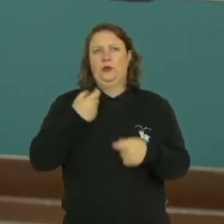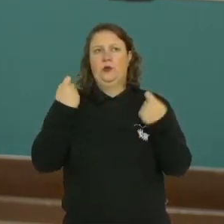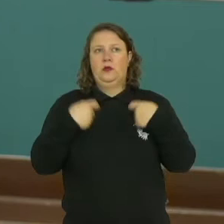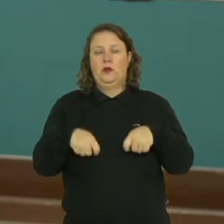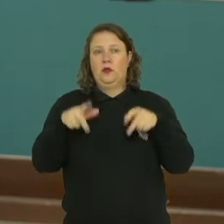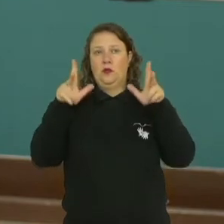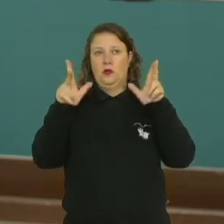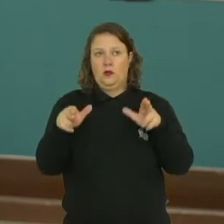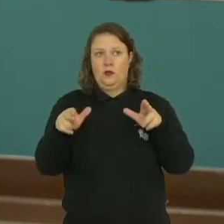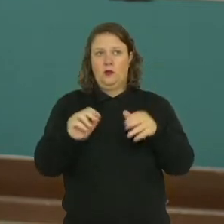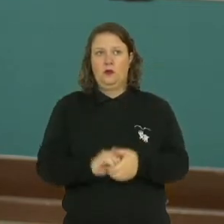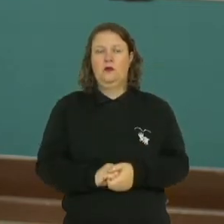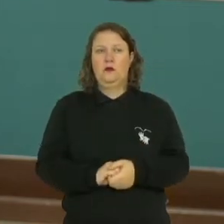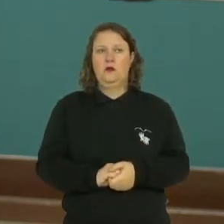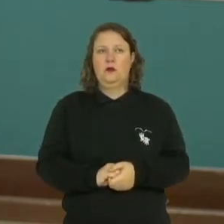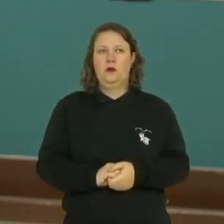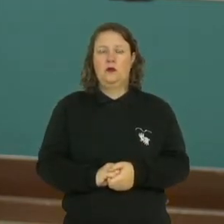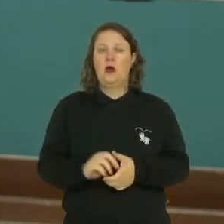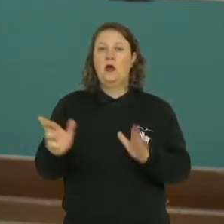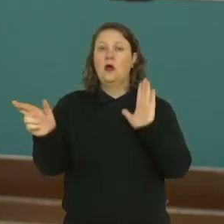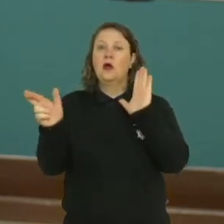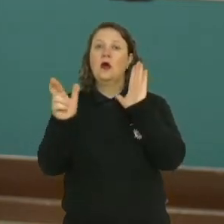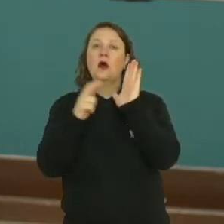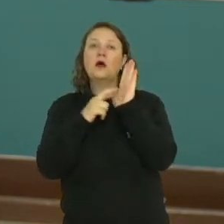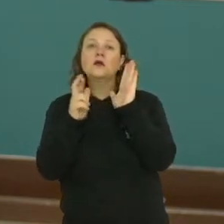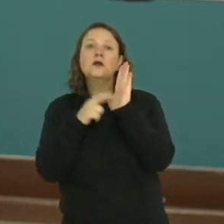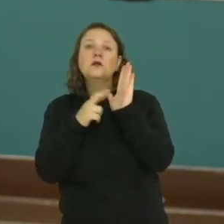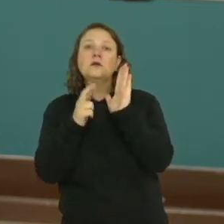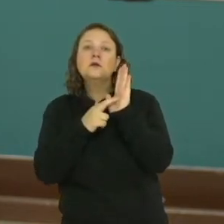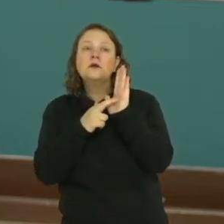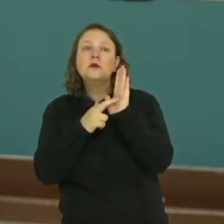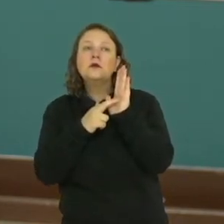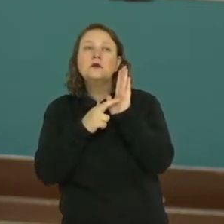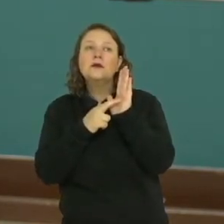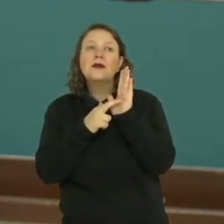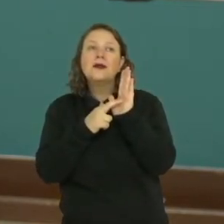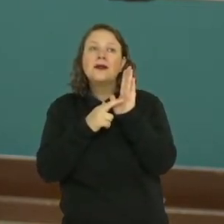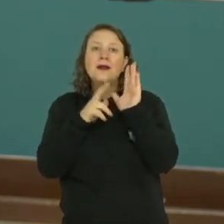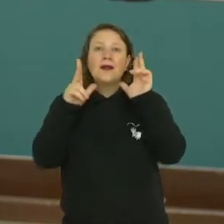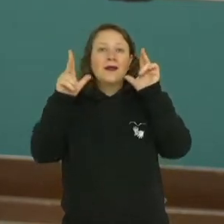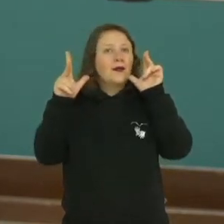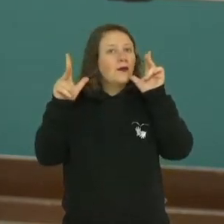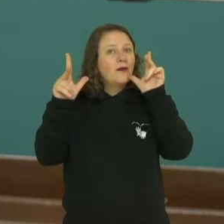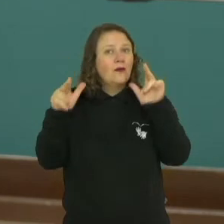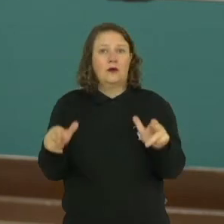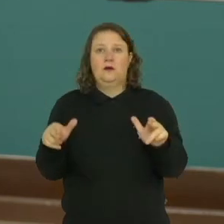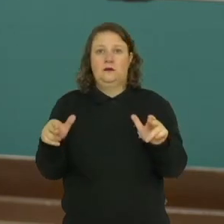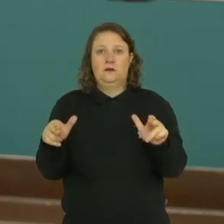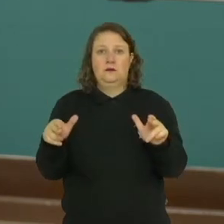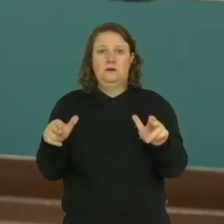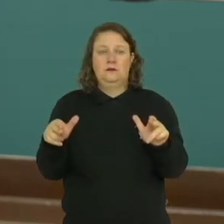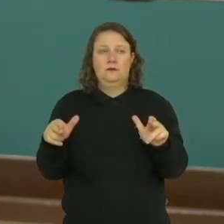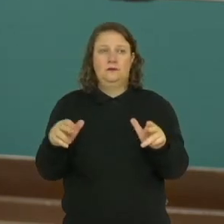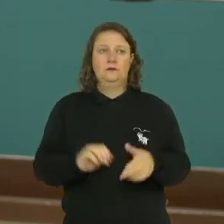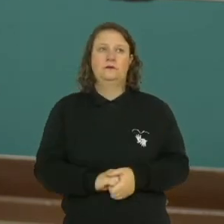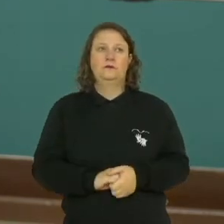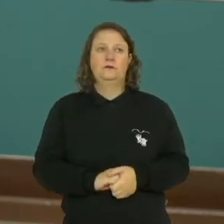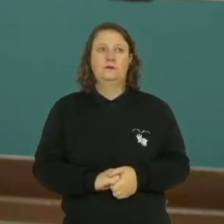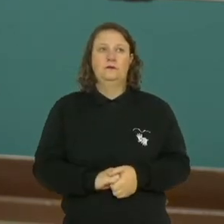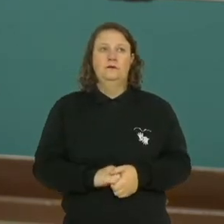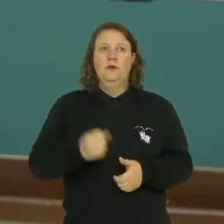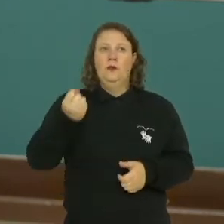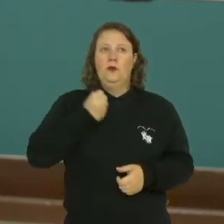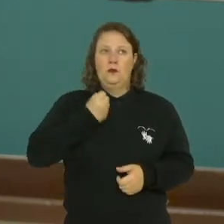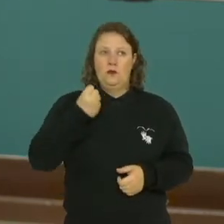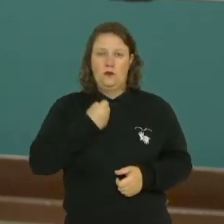iguais, o resultado que eu vou encontrar nessa conta é o mesmo resultado que eu vou encontrar nessa conta. Então, veja, a gente pegou um número que